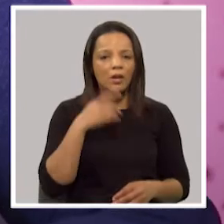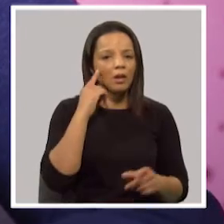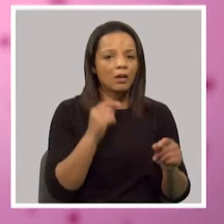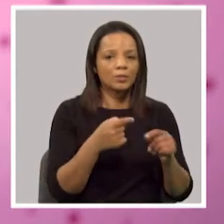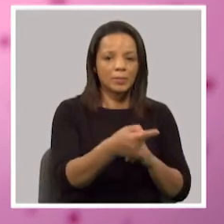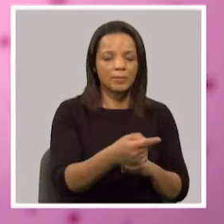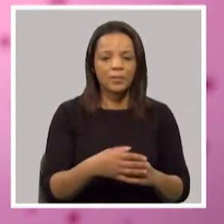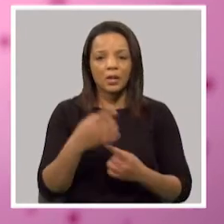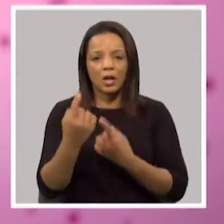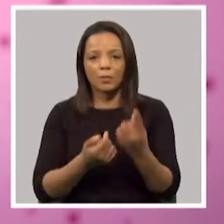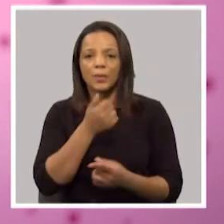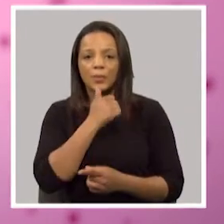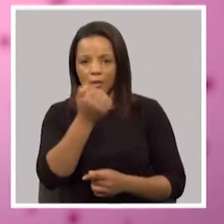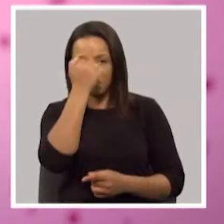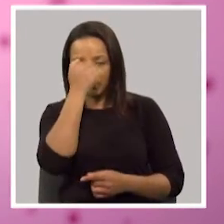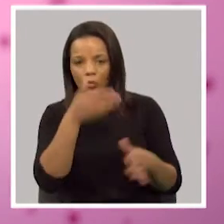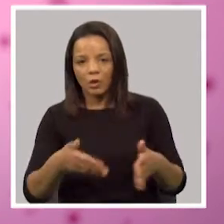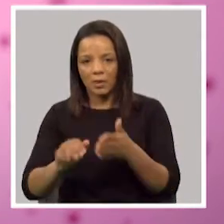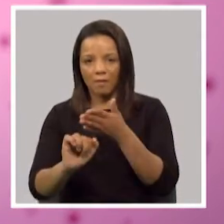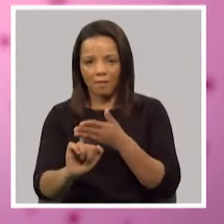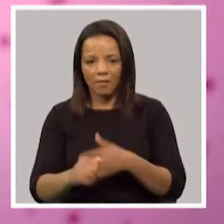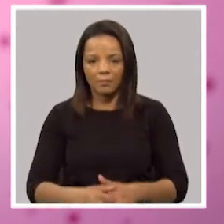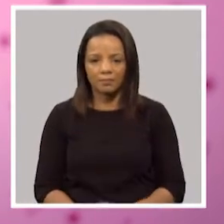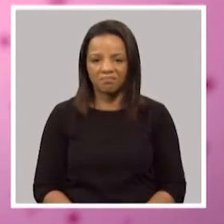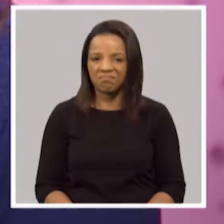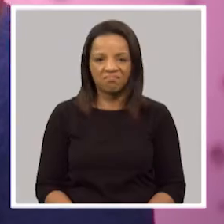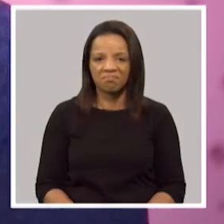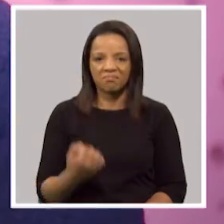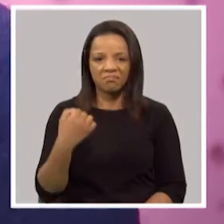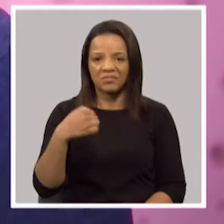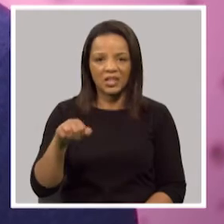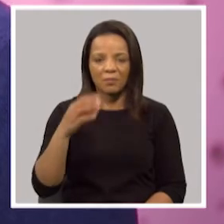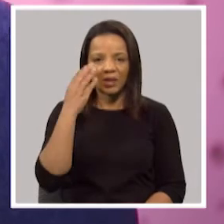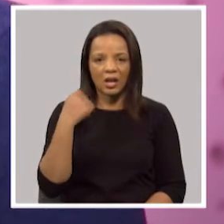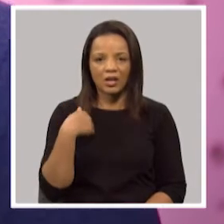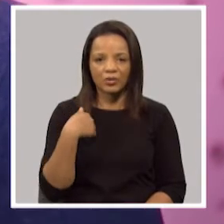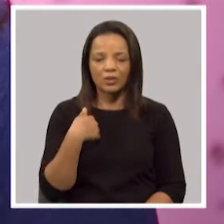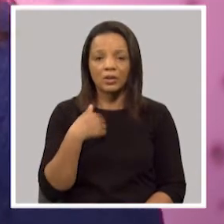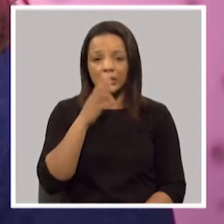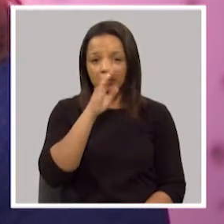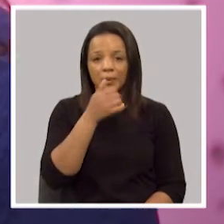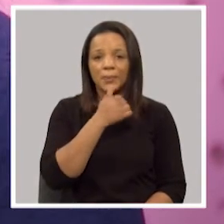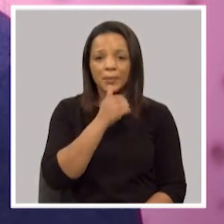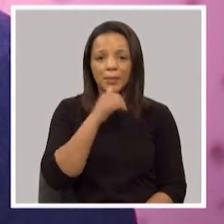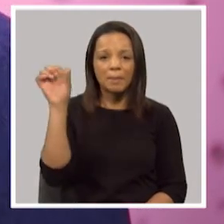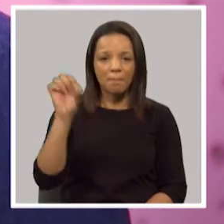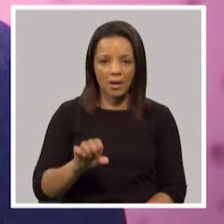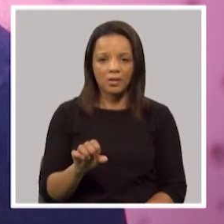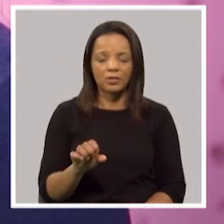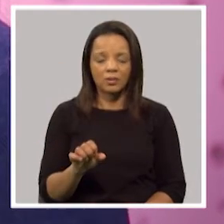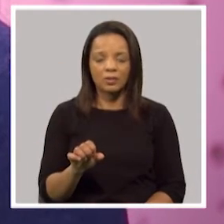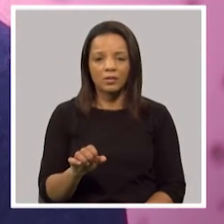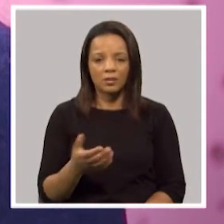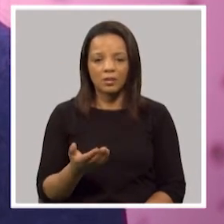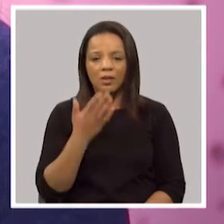dias. Arrependes de alguma decisão que tomaste ao longo do teu percurso? Não. Acho que mesmo as más decisões